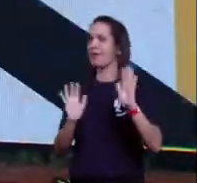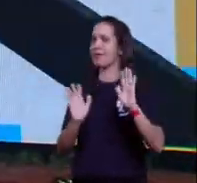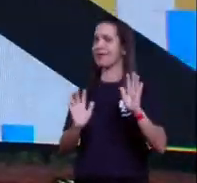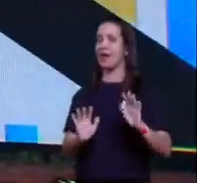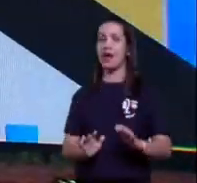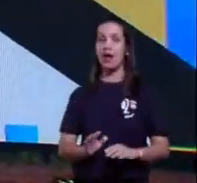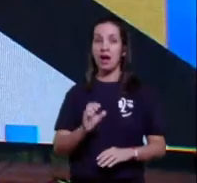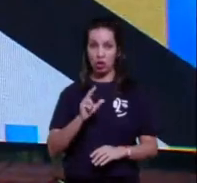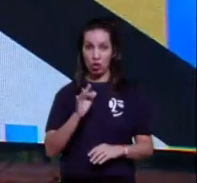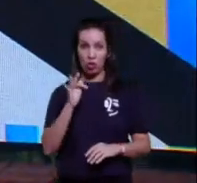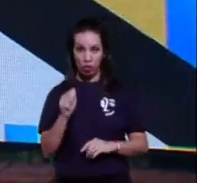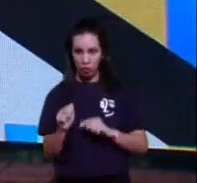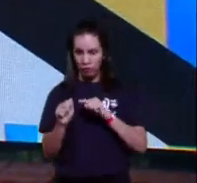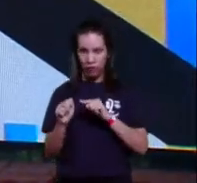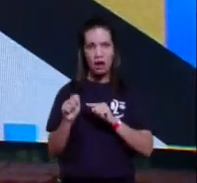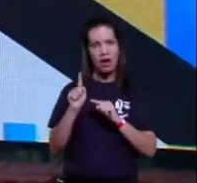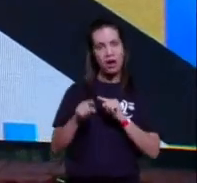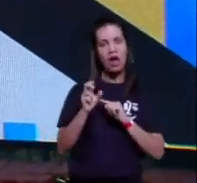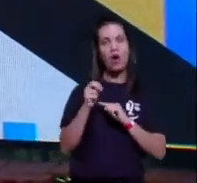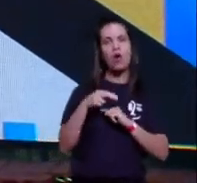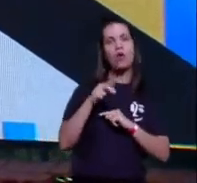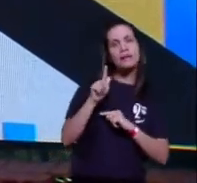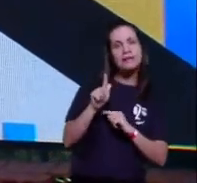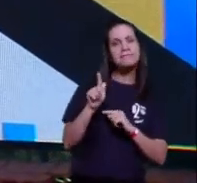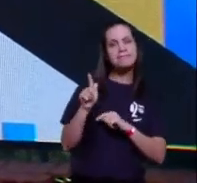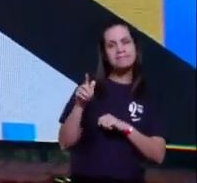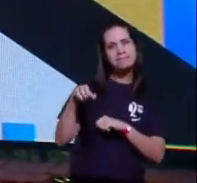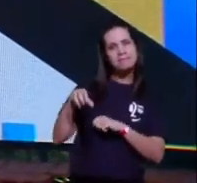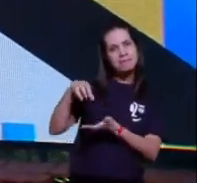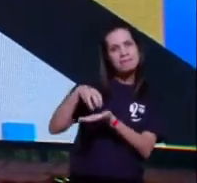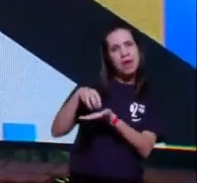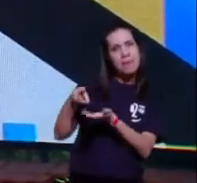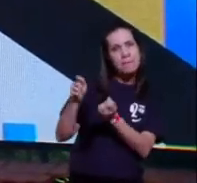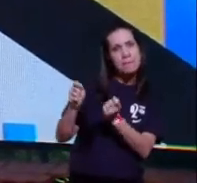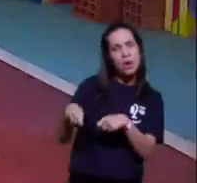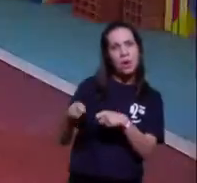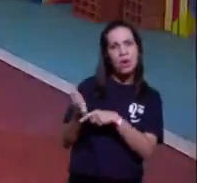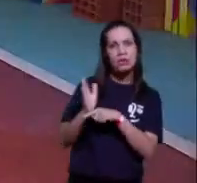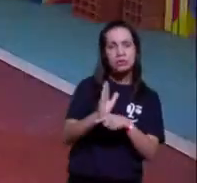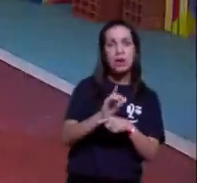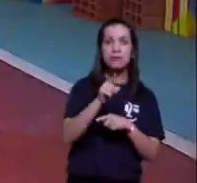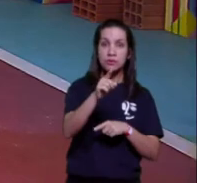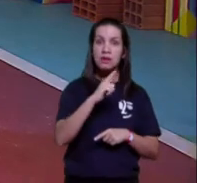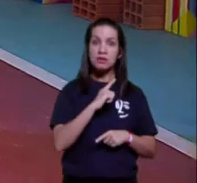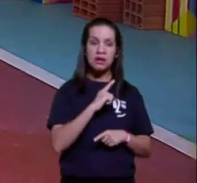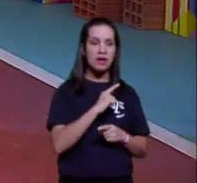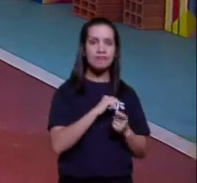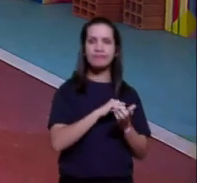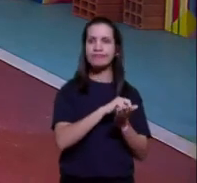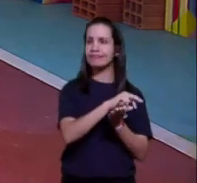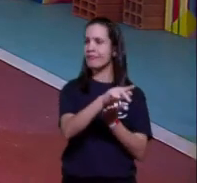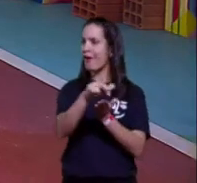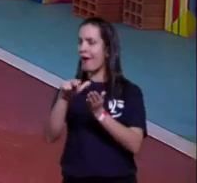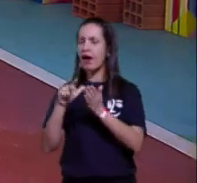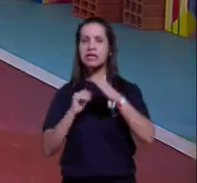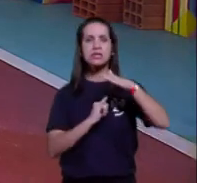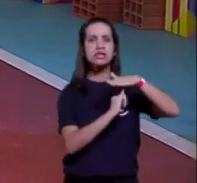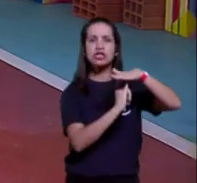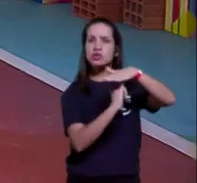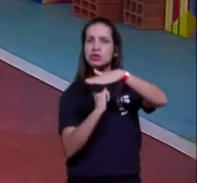a CUFA, que é apenas uma ONG, pode fazer isso, você tem instituições, você tem